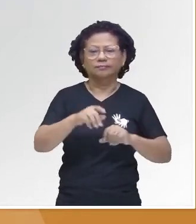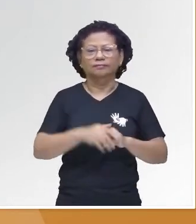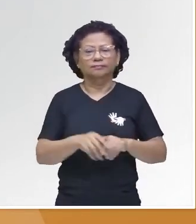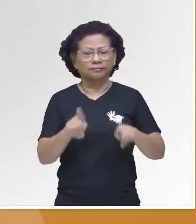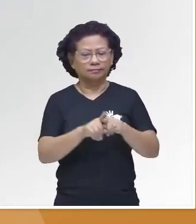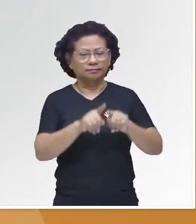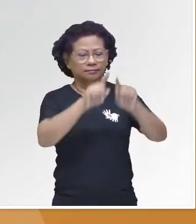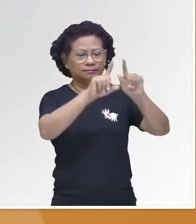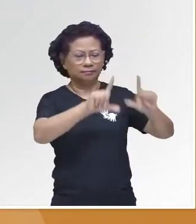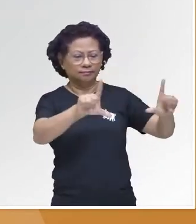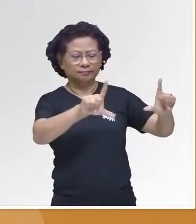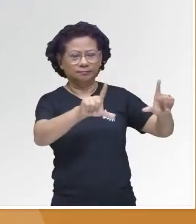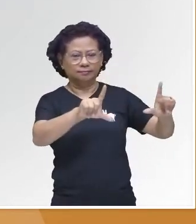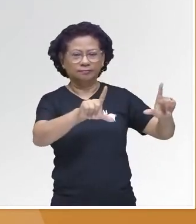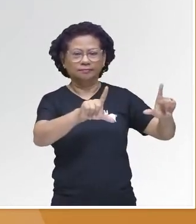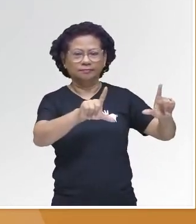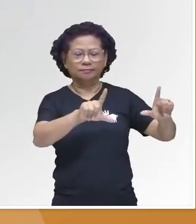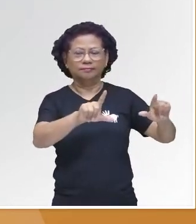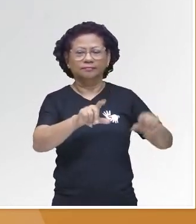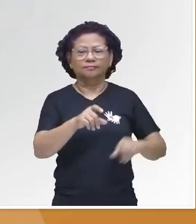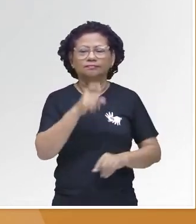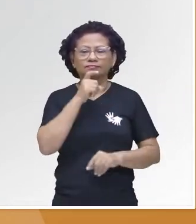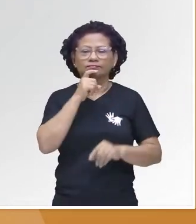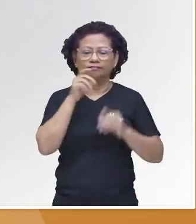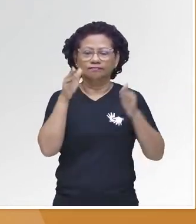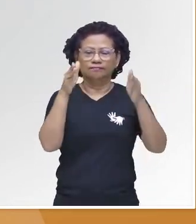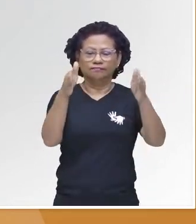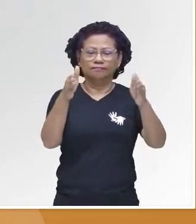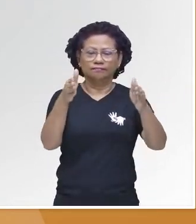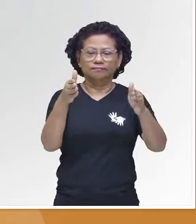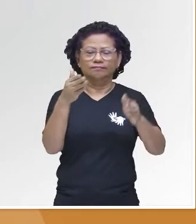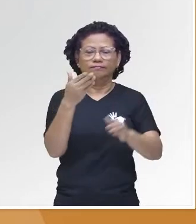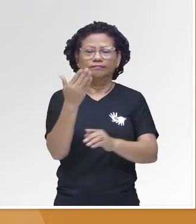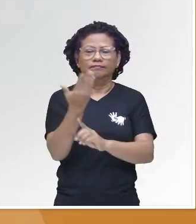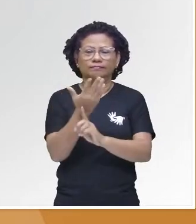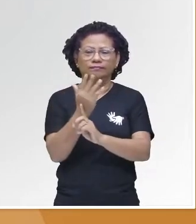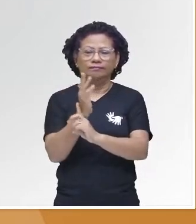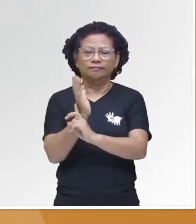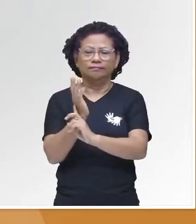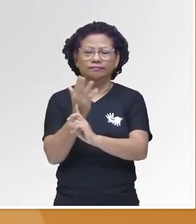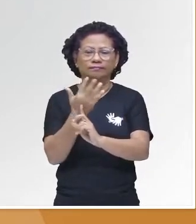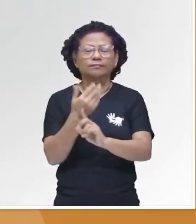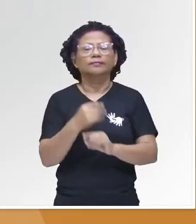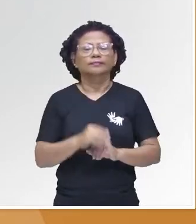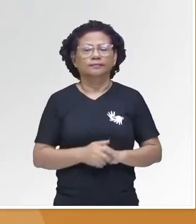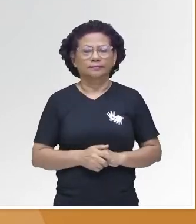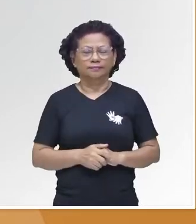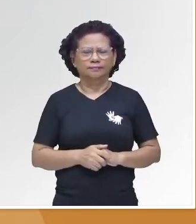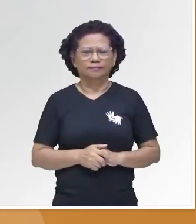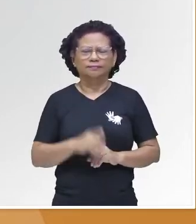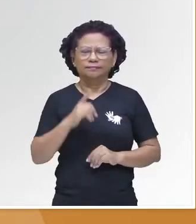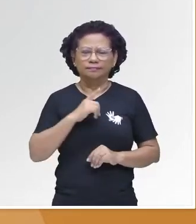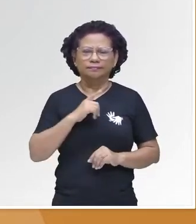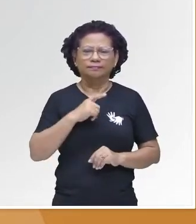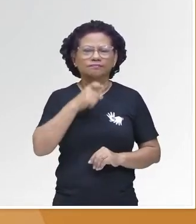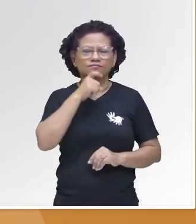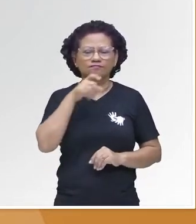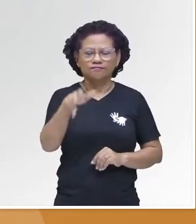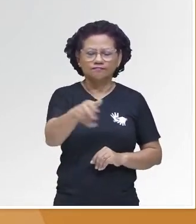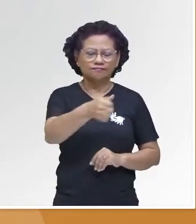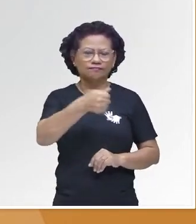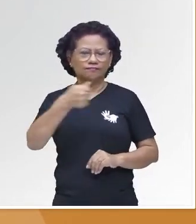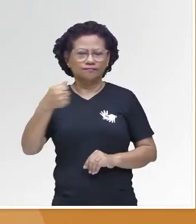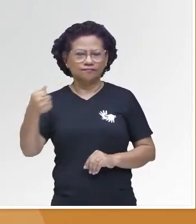os ar-condicionados, os ventiladores, os tablets no momento que vão carregar, as geladeiras, os